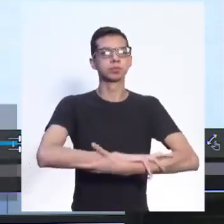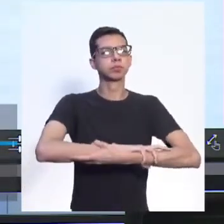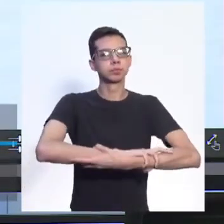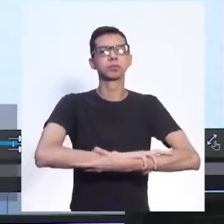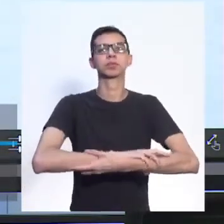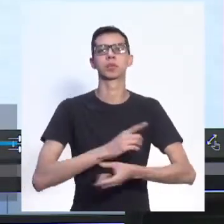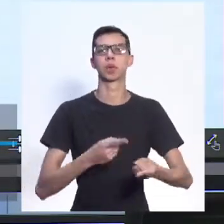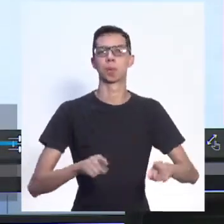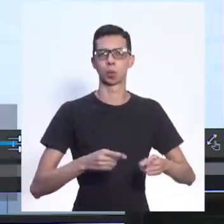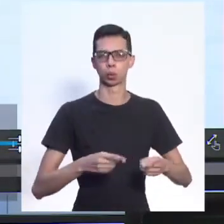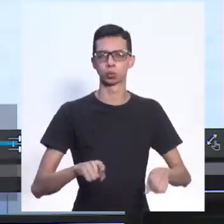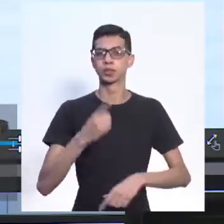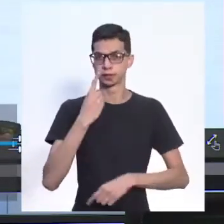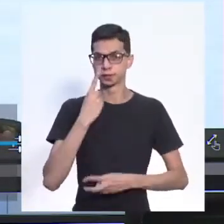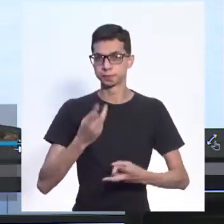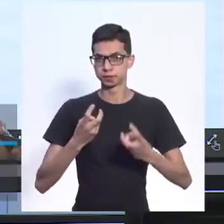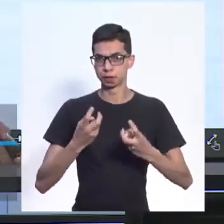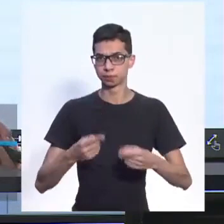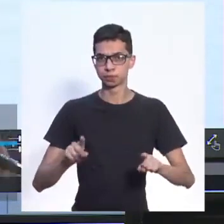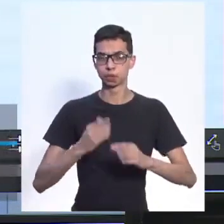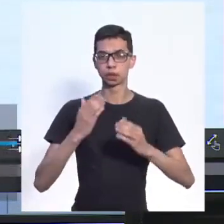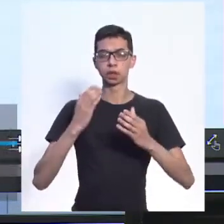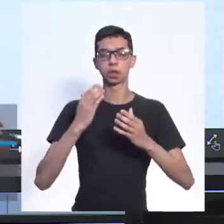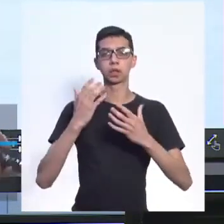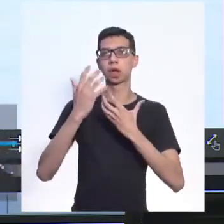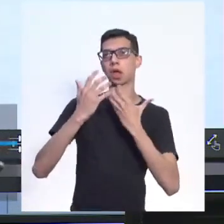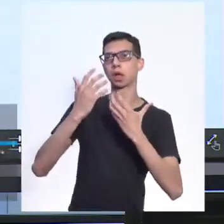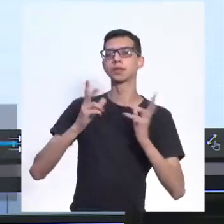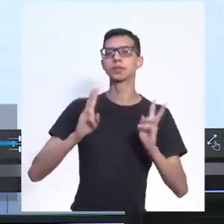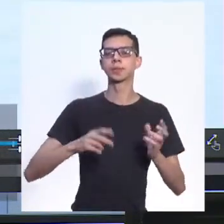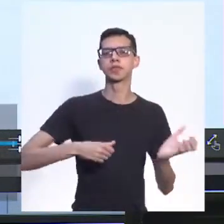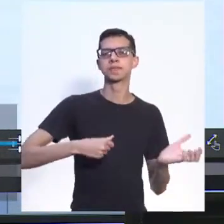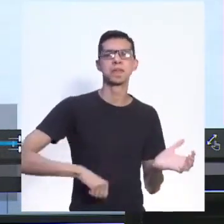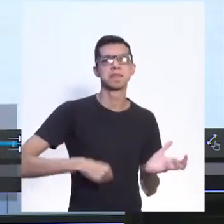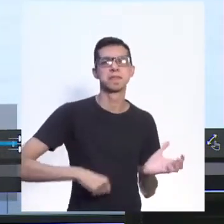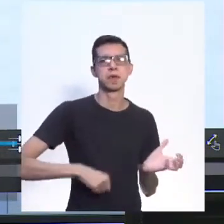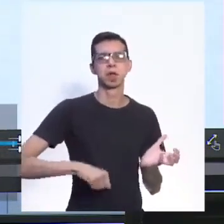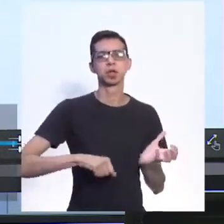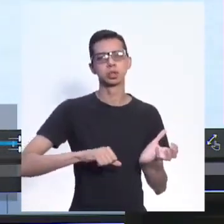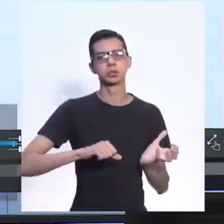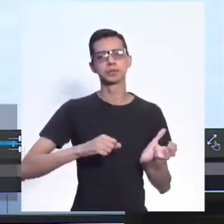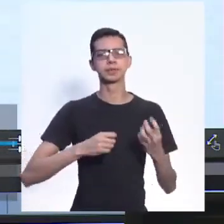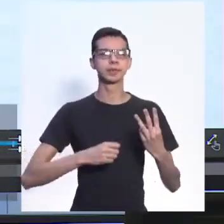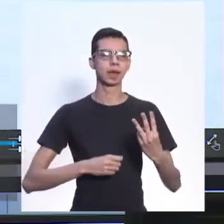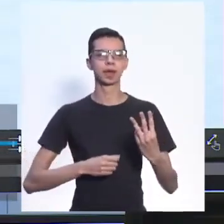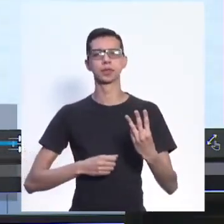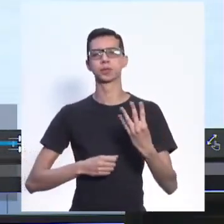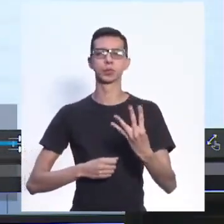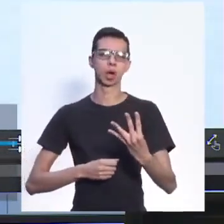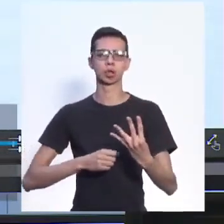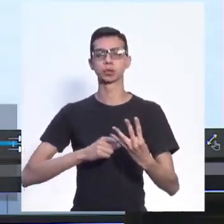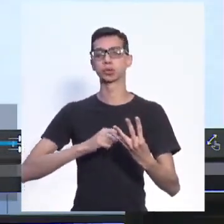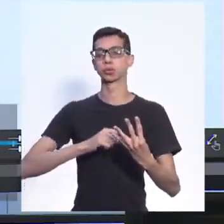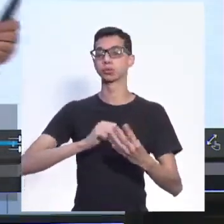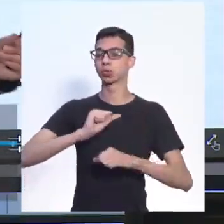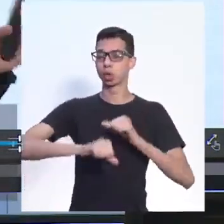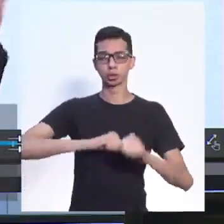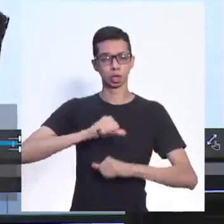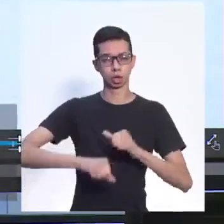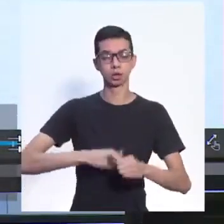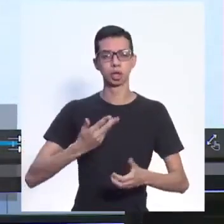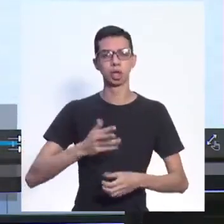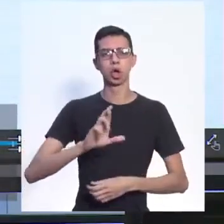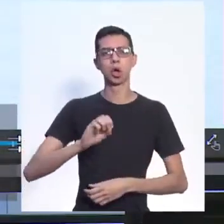muitos cantores, né, muitos músicos, que eles trocam de guitarra 3, 4 vezes no show. O roadie lá ali atrás já com as guitarras, já tudo perfiladinhas ali. Só vai pegando e